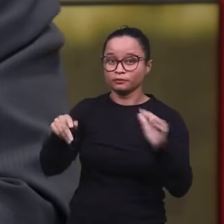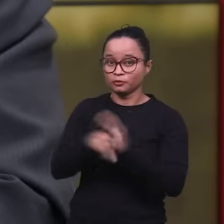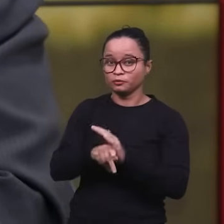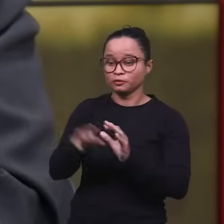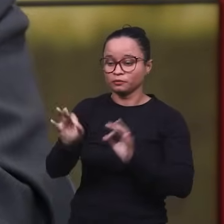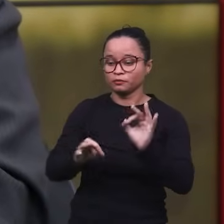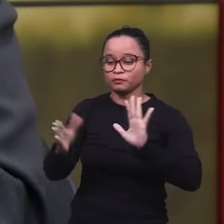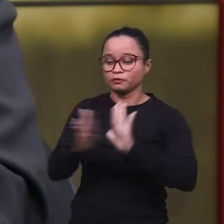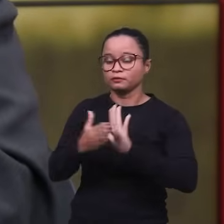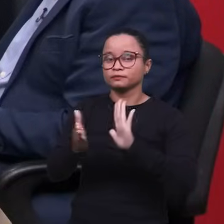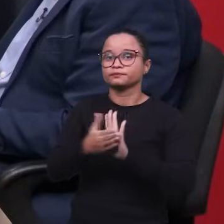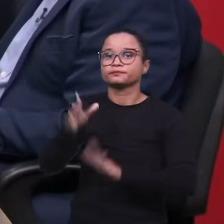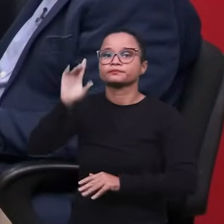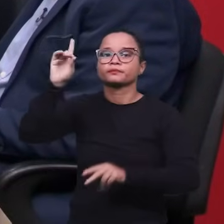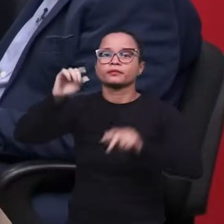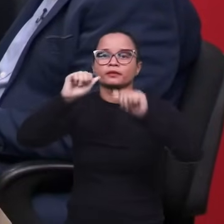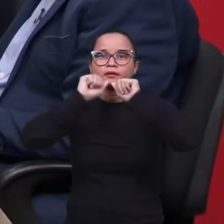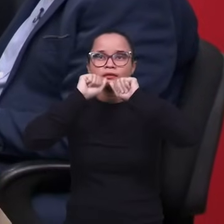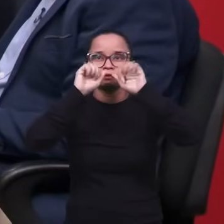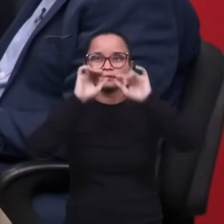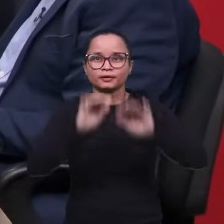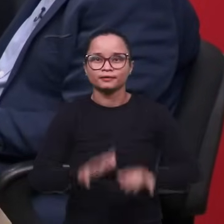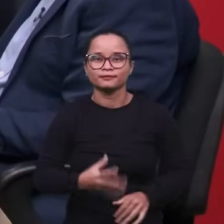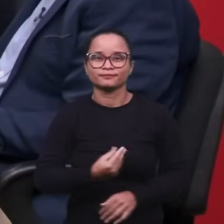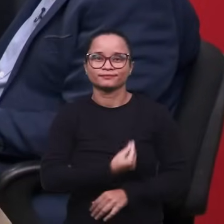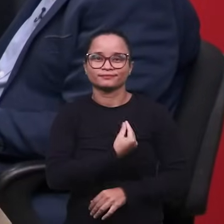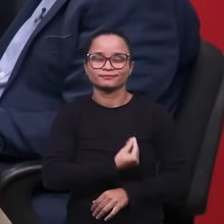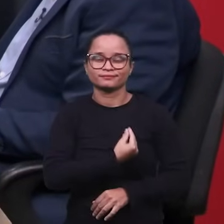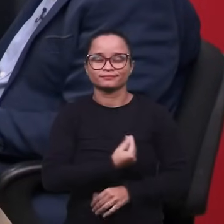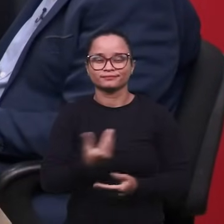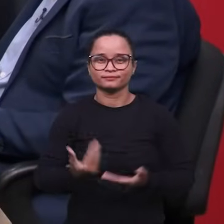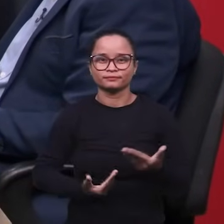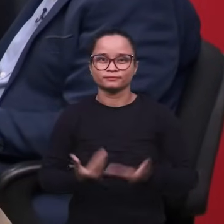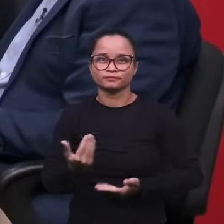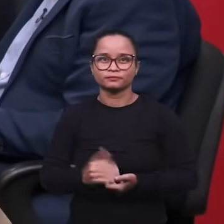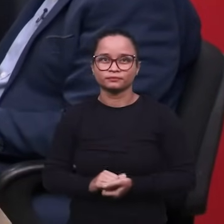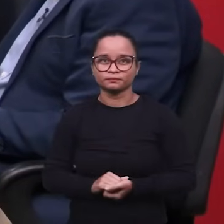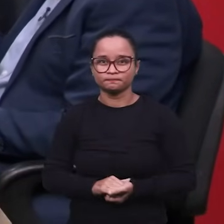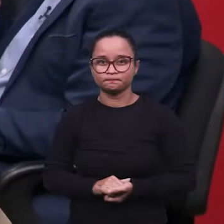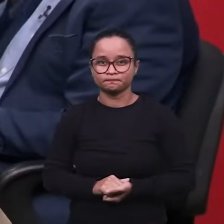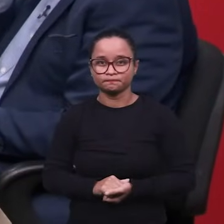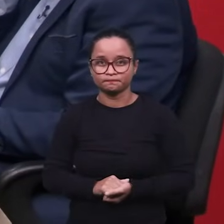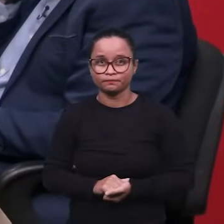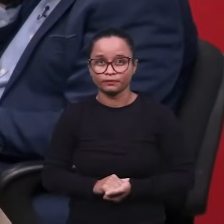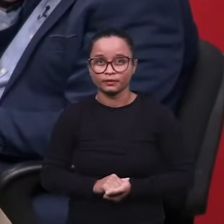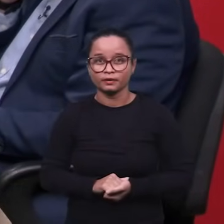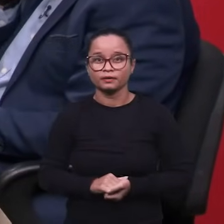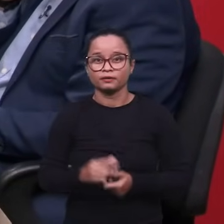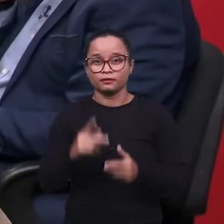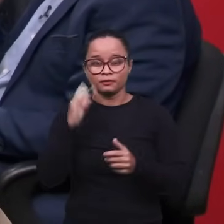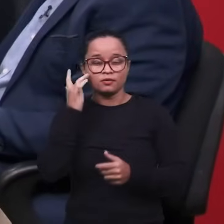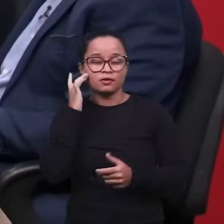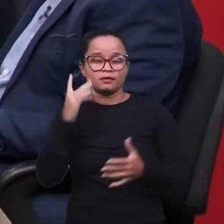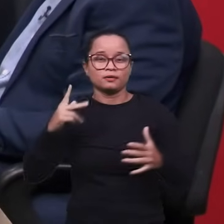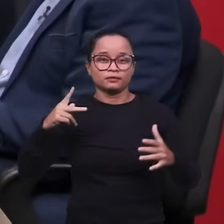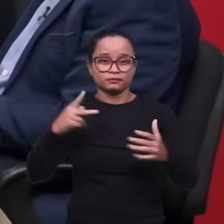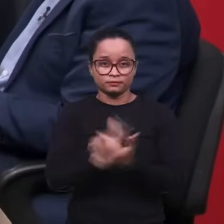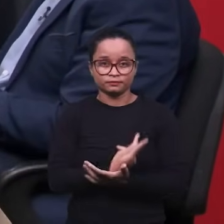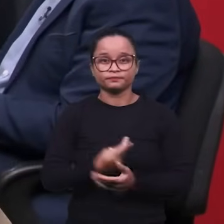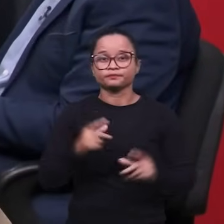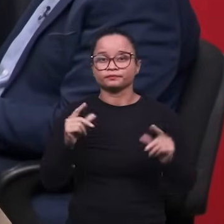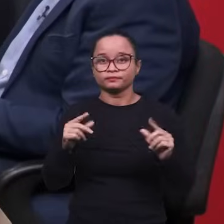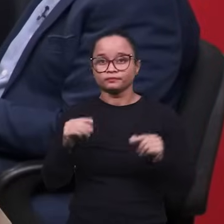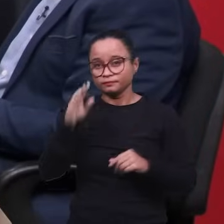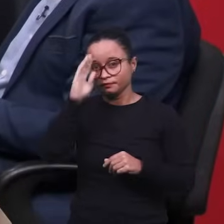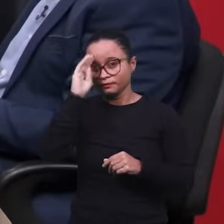que é o projeto de Deus, ele gera bênção na vida do servo. Sabe uma coisa importante, Wallace, que eu acho que acontece algumas coisas, isso é muito do